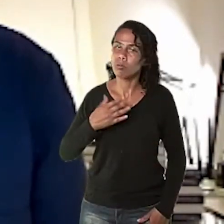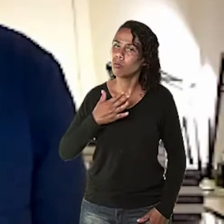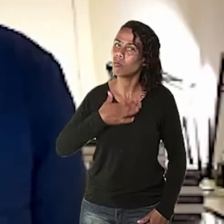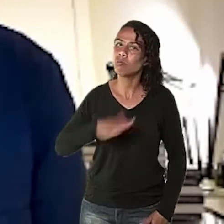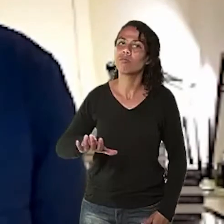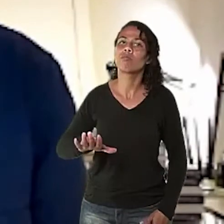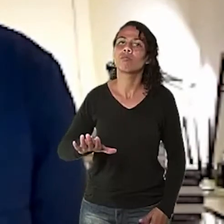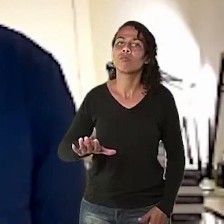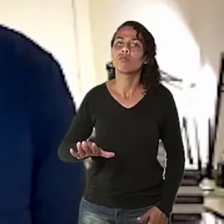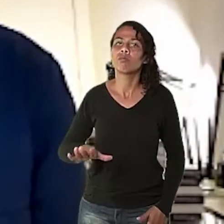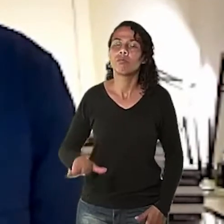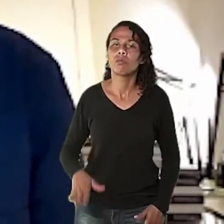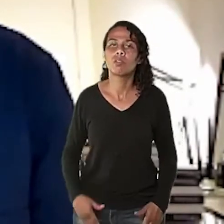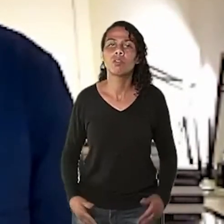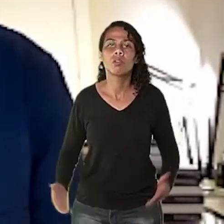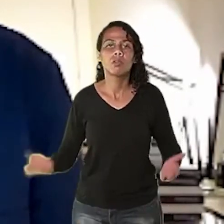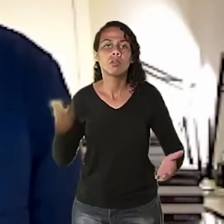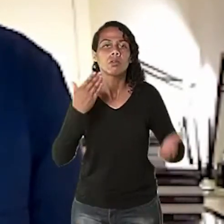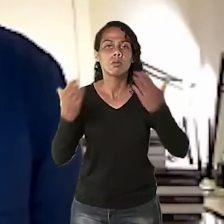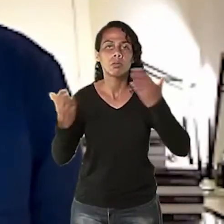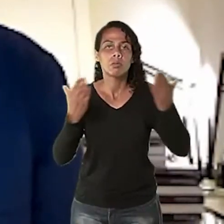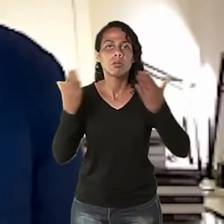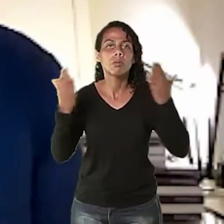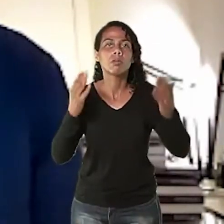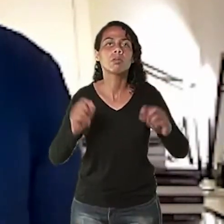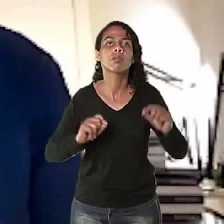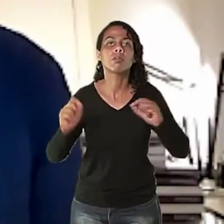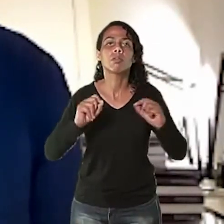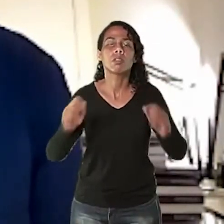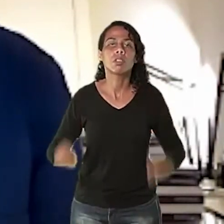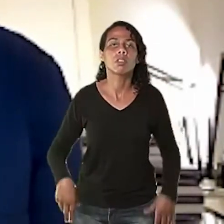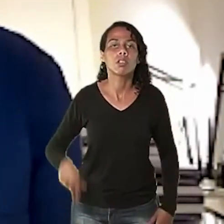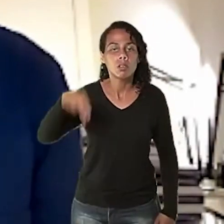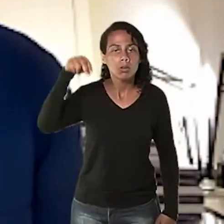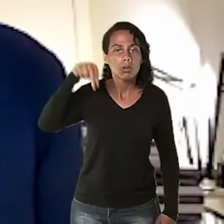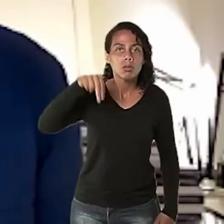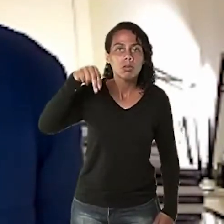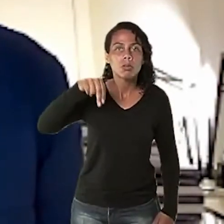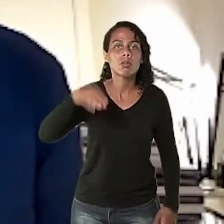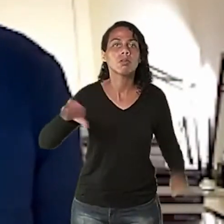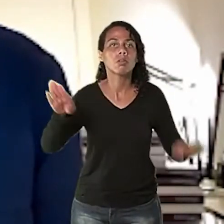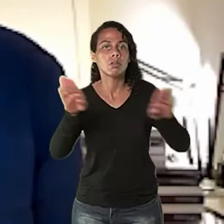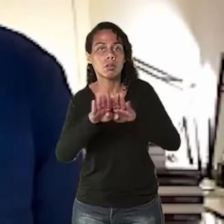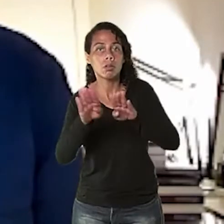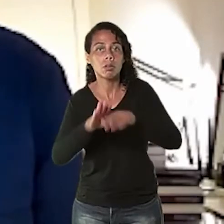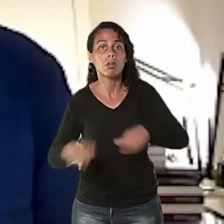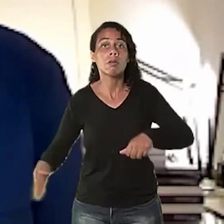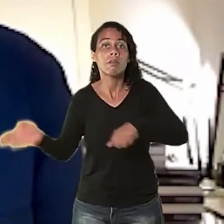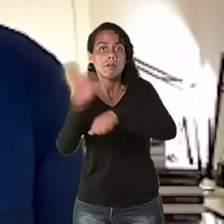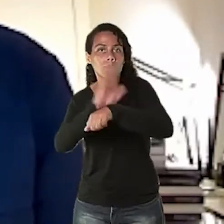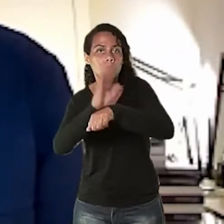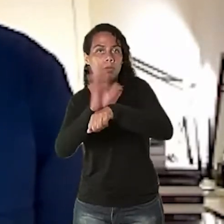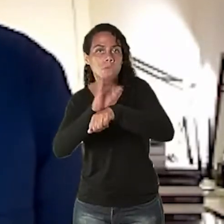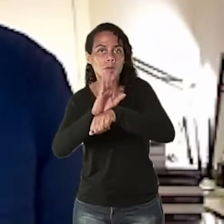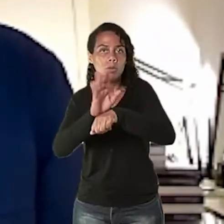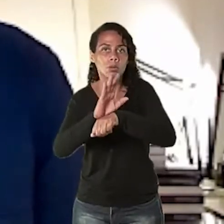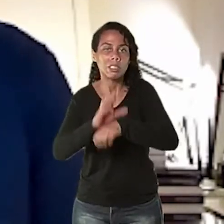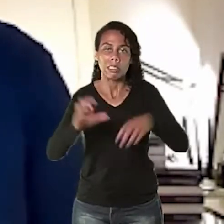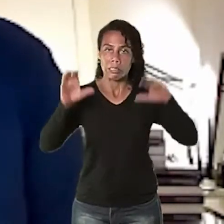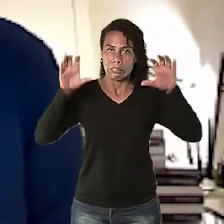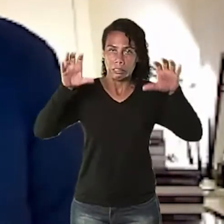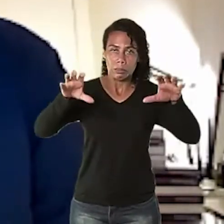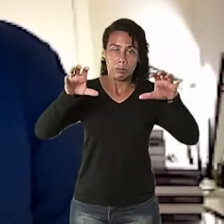resto do seu tempo com algum aborrecimento, enfim, para se informar e votar melhor da próxima vez, que é quando isso acontecer de novo, a gente vai poder